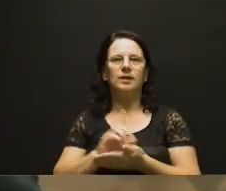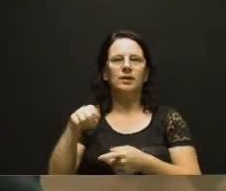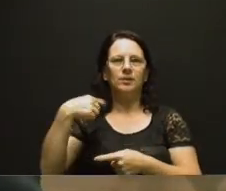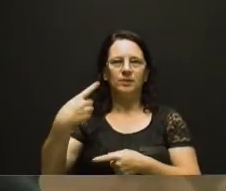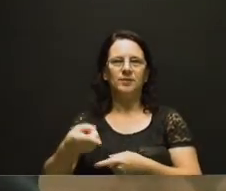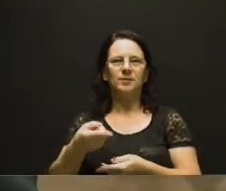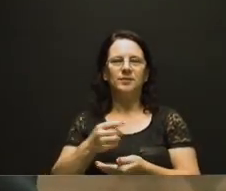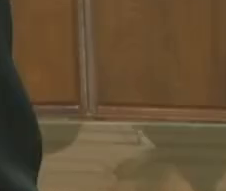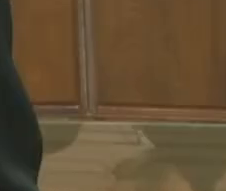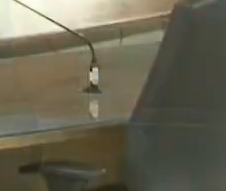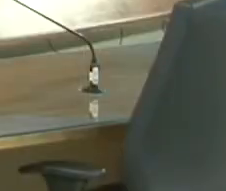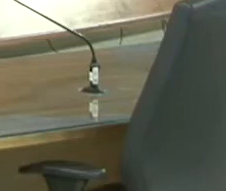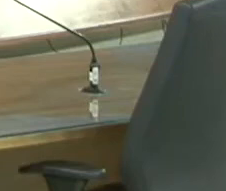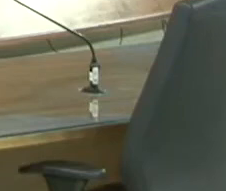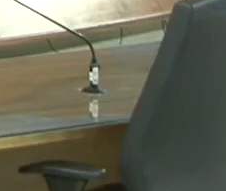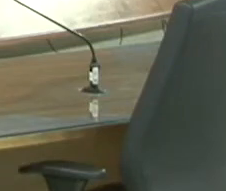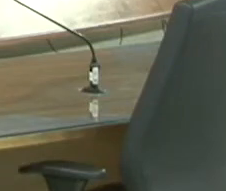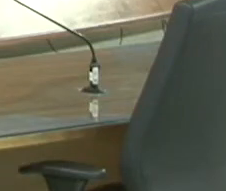até mais